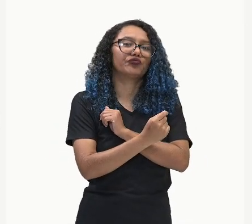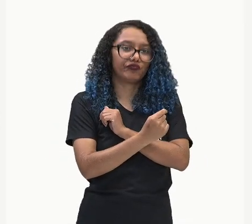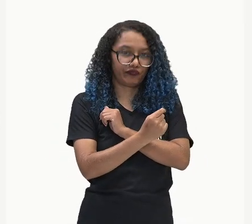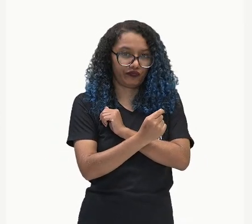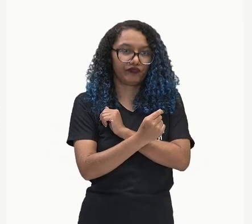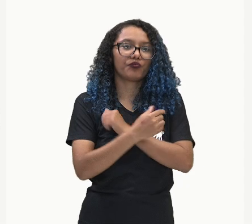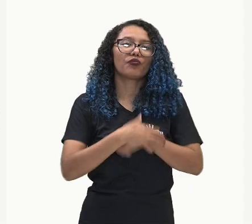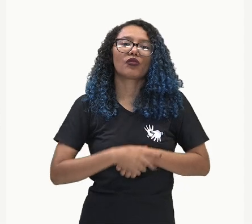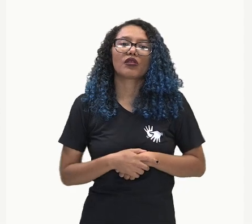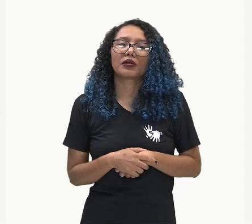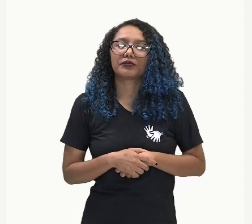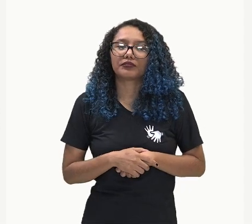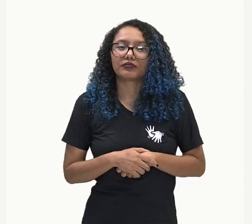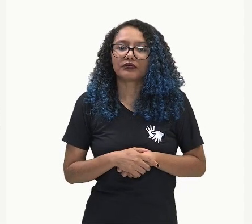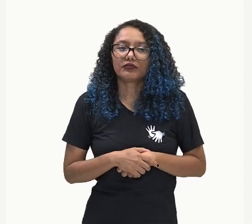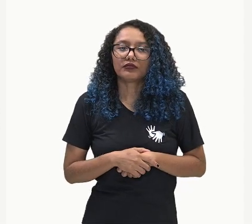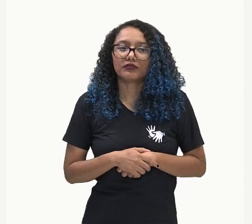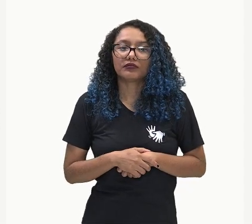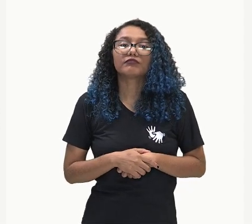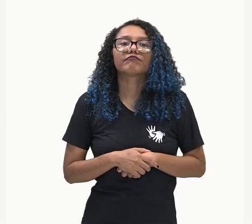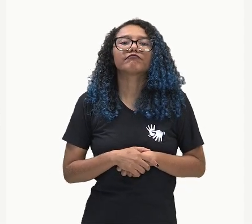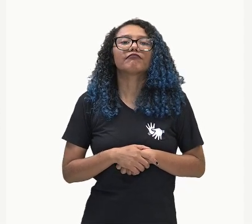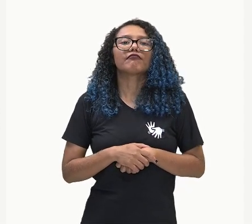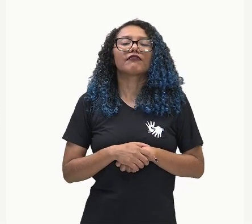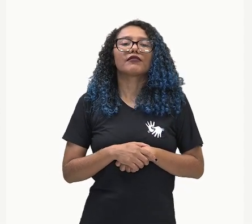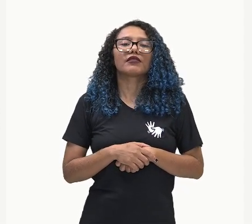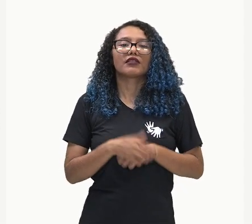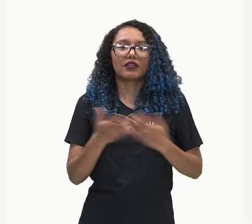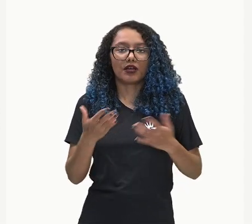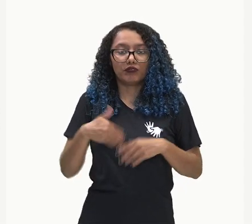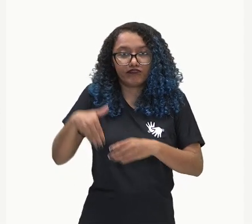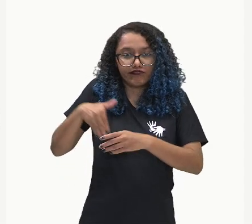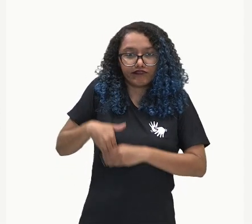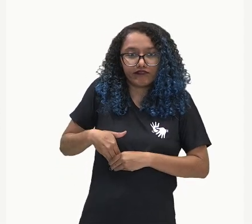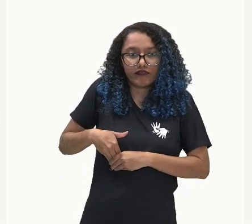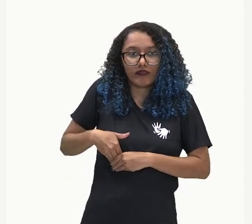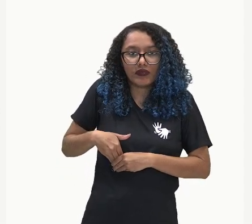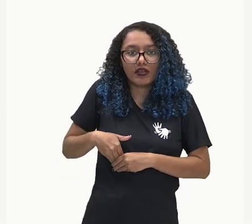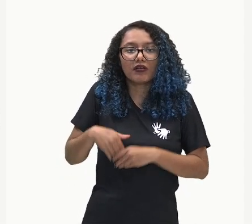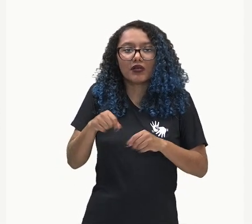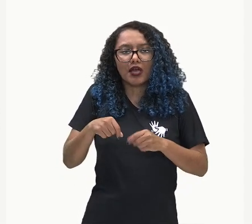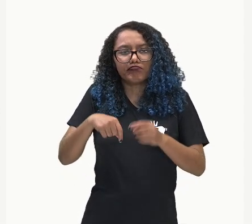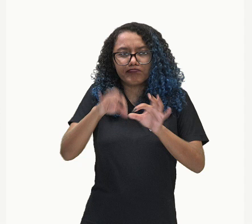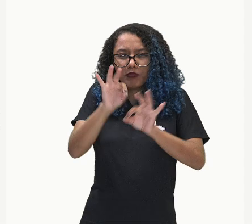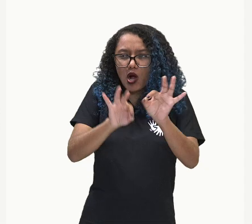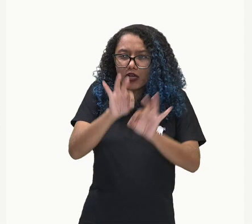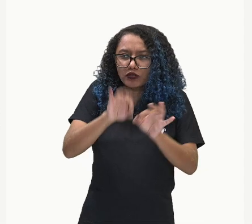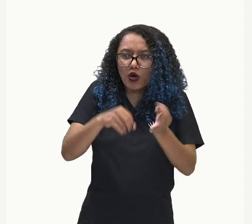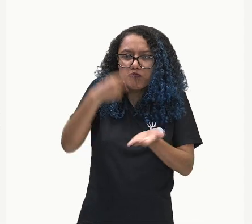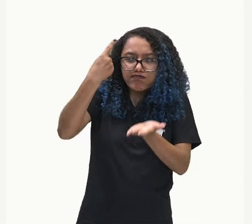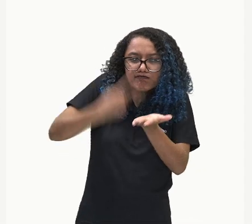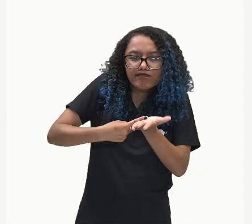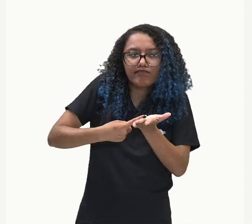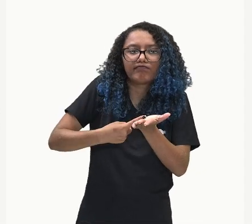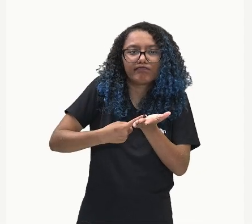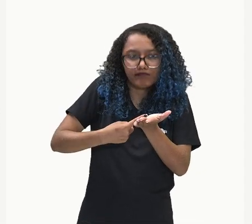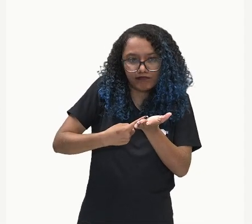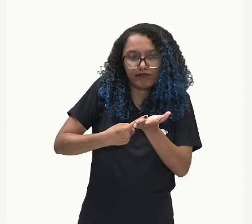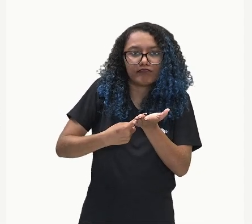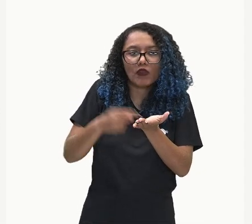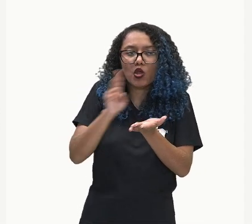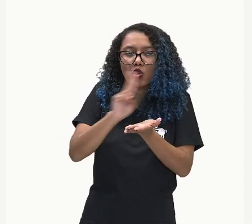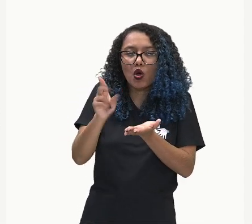isso, Bonaparte negociou secretamente o Tratado de Fontainebleau, em 1807, com os espanhóis,